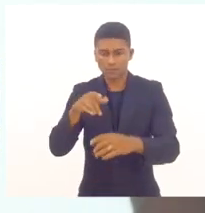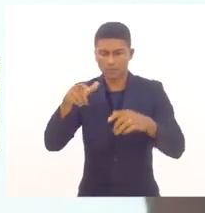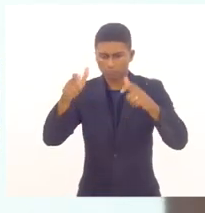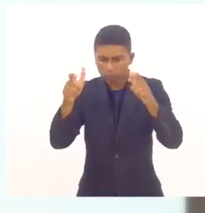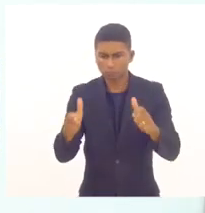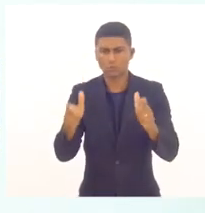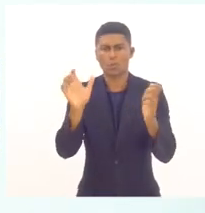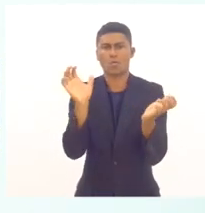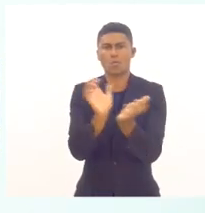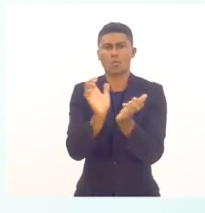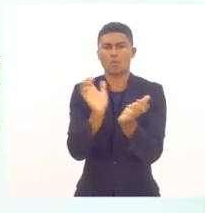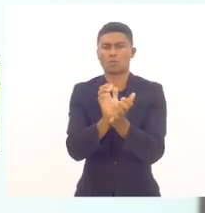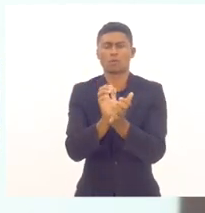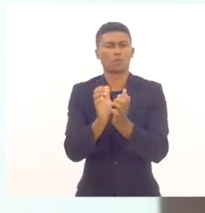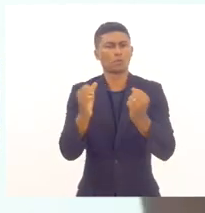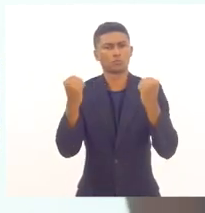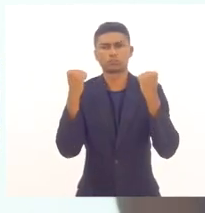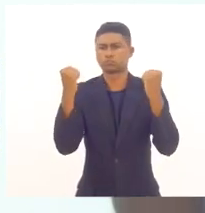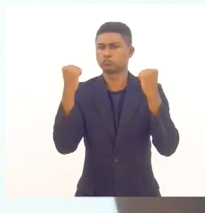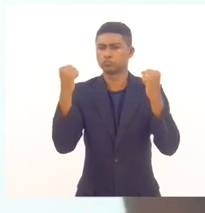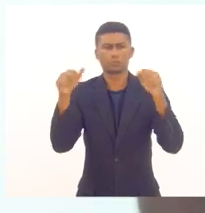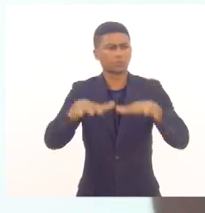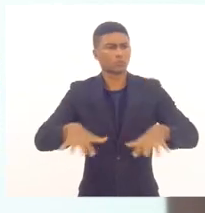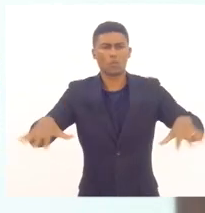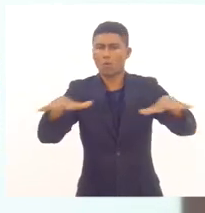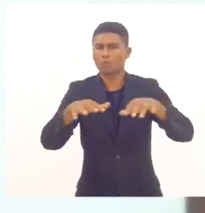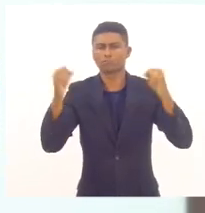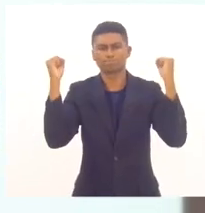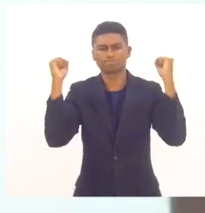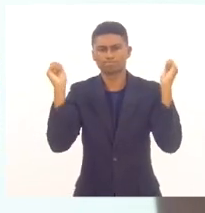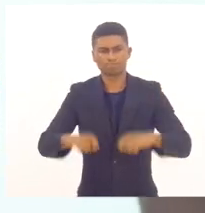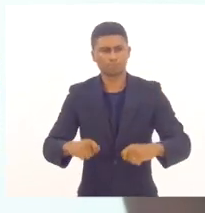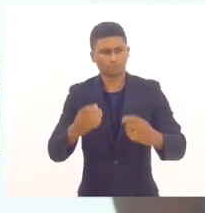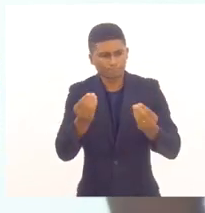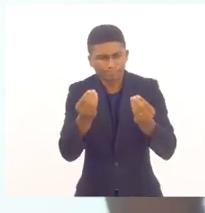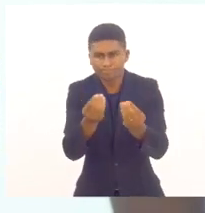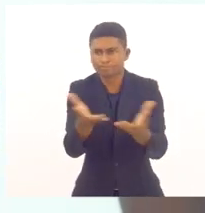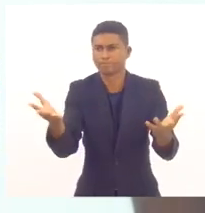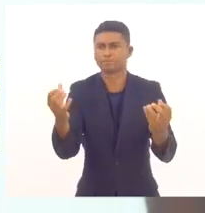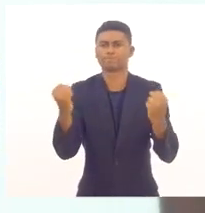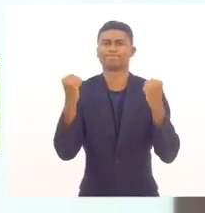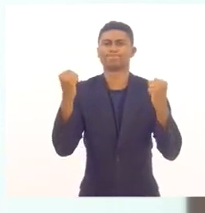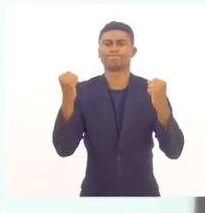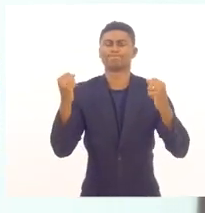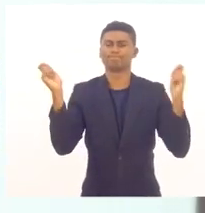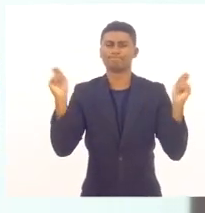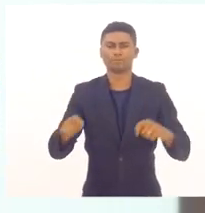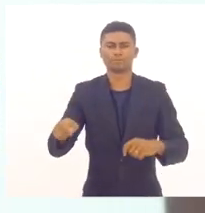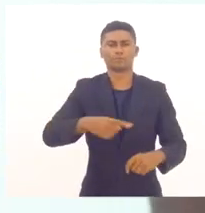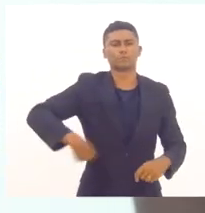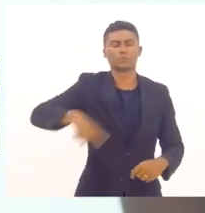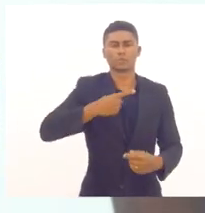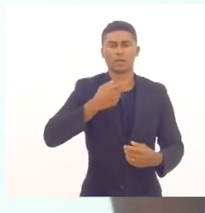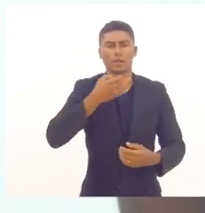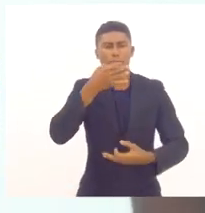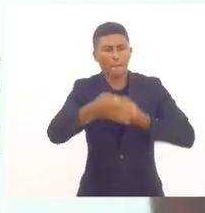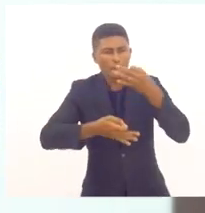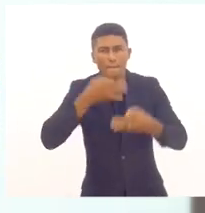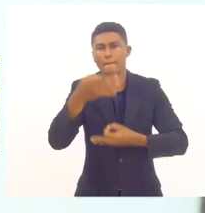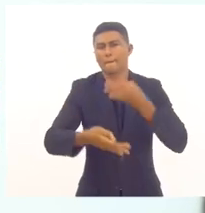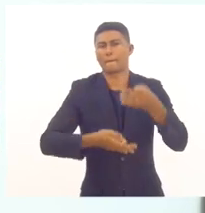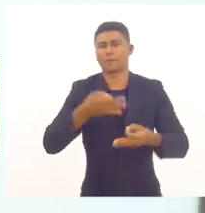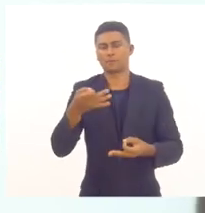de empoderamento de todos. Todos nós temos vez e voz. É